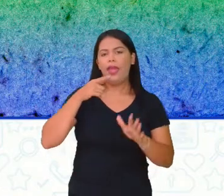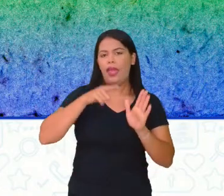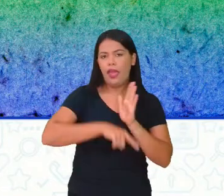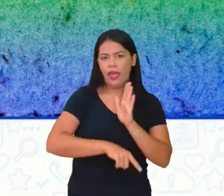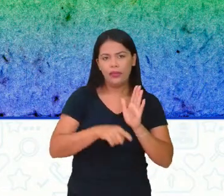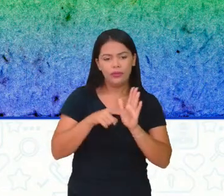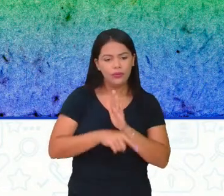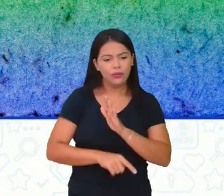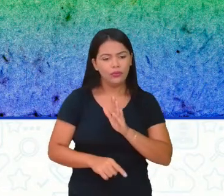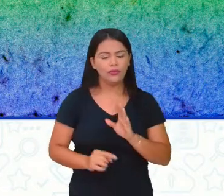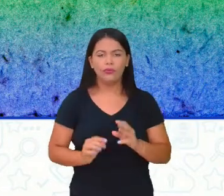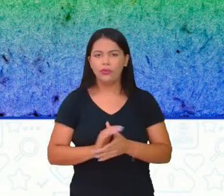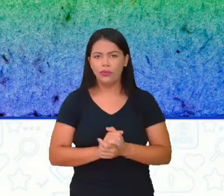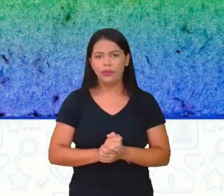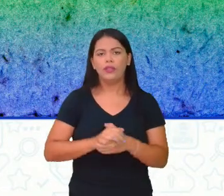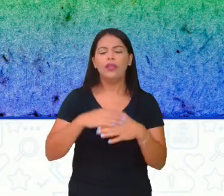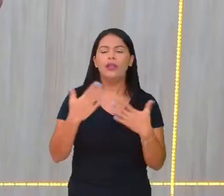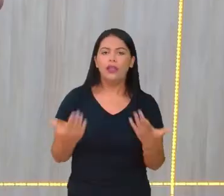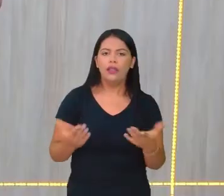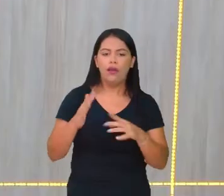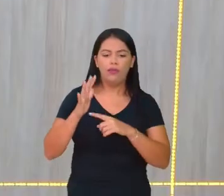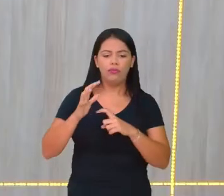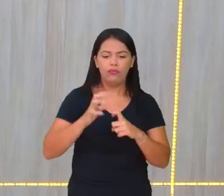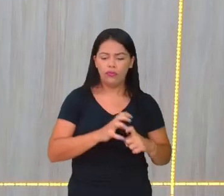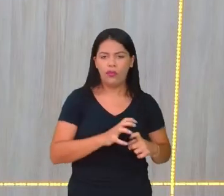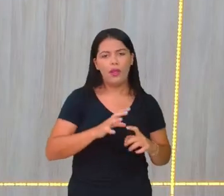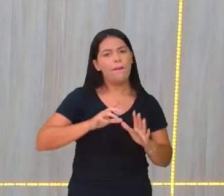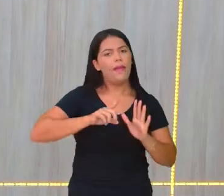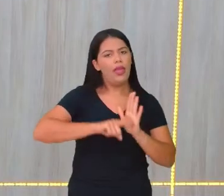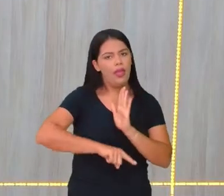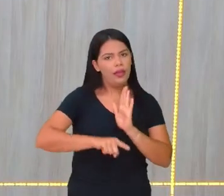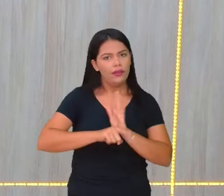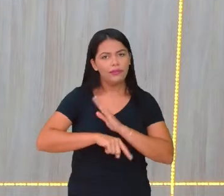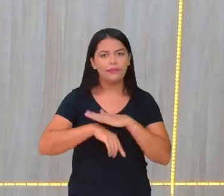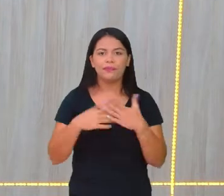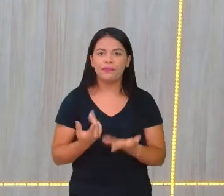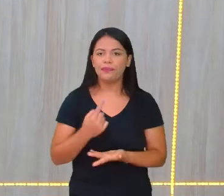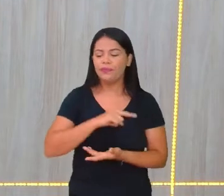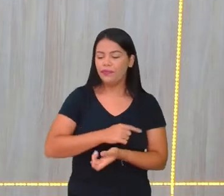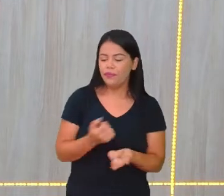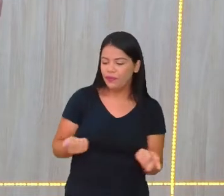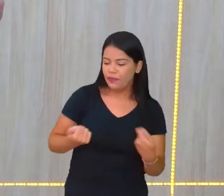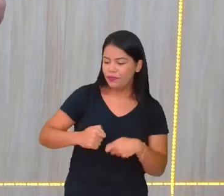importante, não é? Há momentos que nós temos que realmente escolher